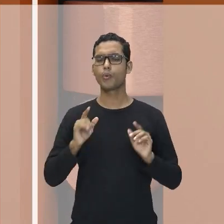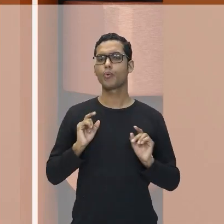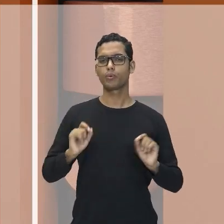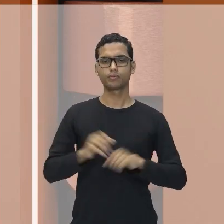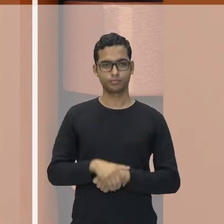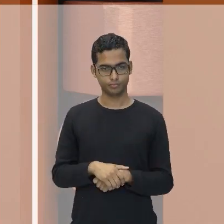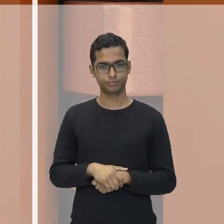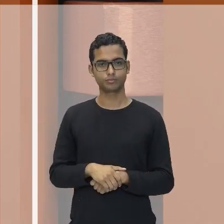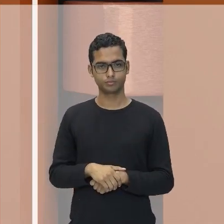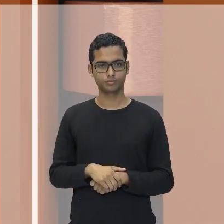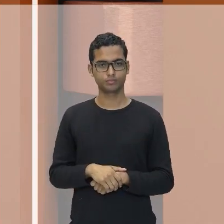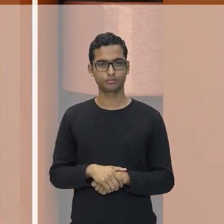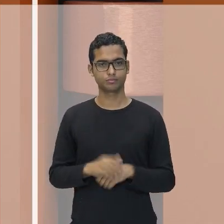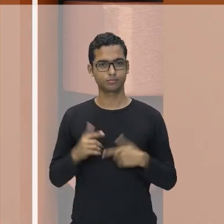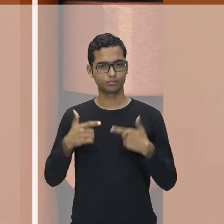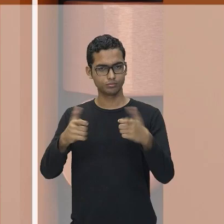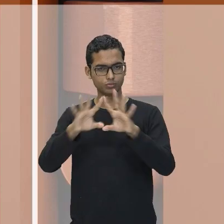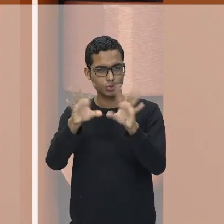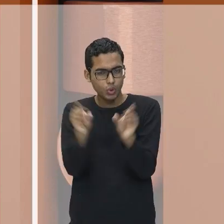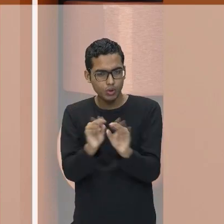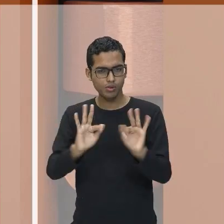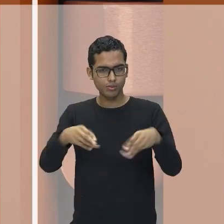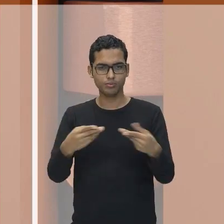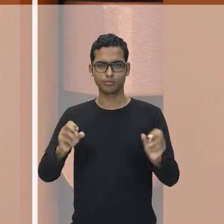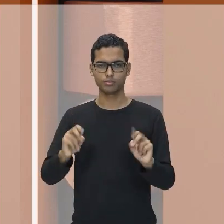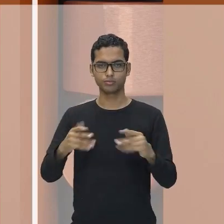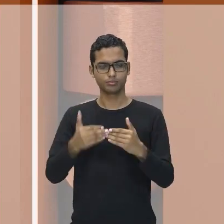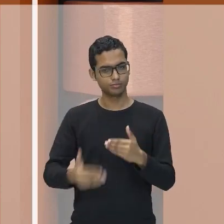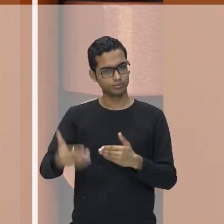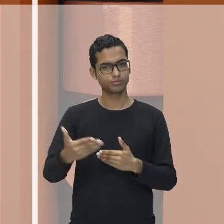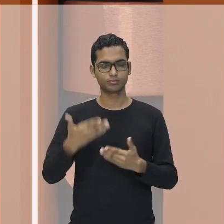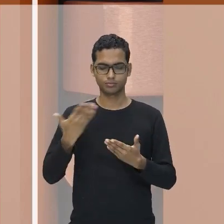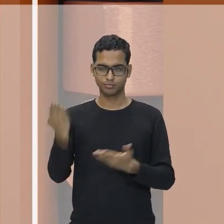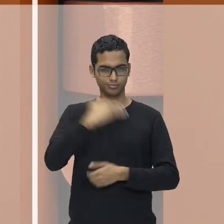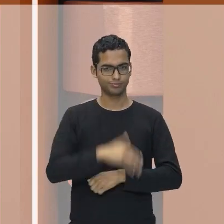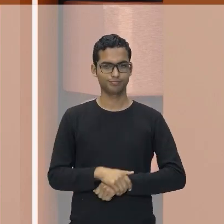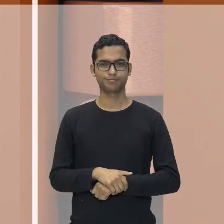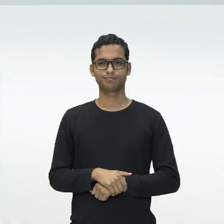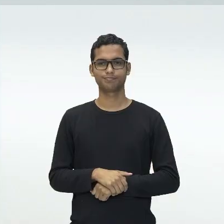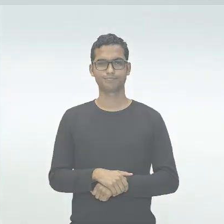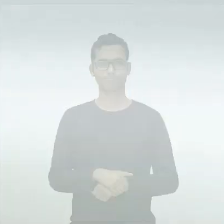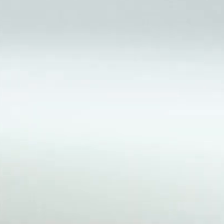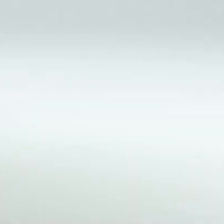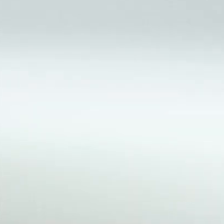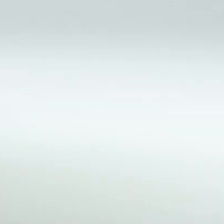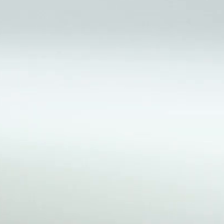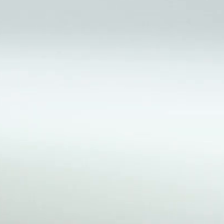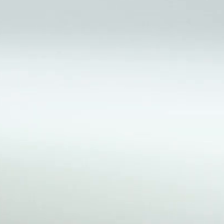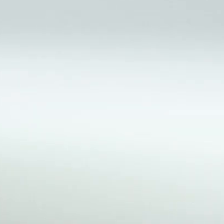o desfecho da guerra. Então, galera, sem mais conversas, vamos à nossa aula.